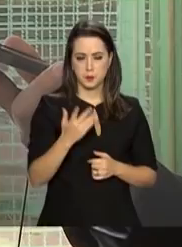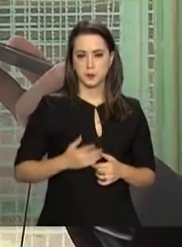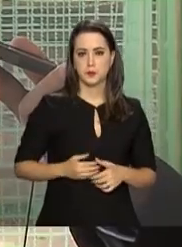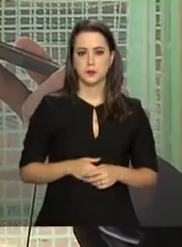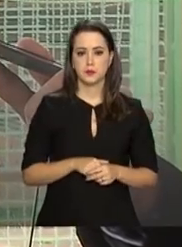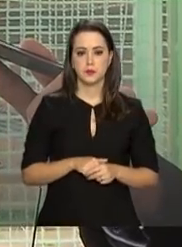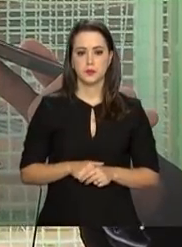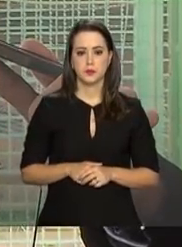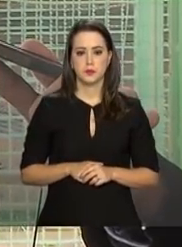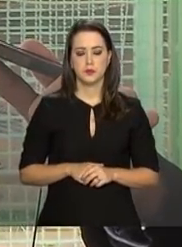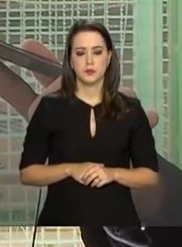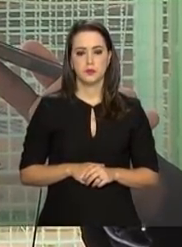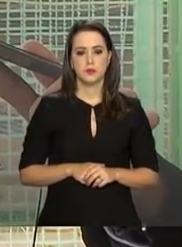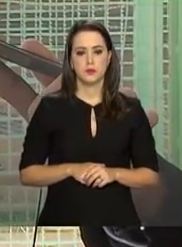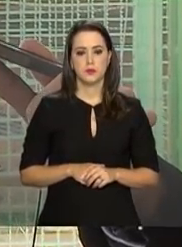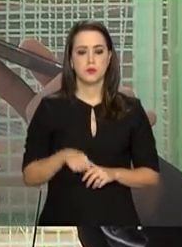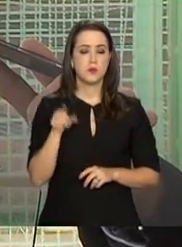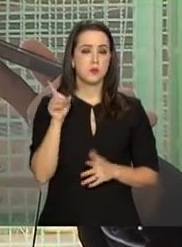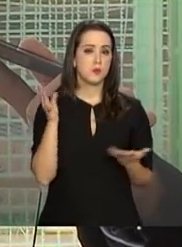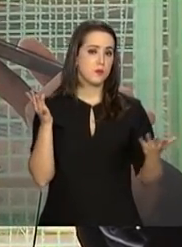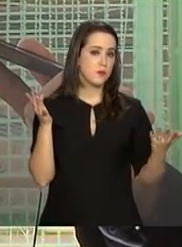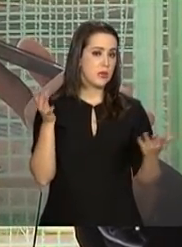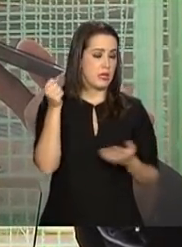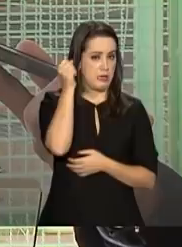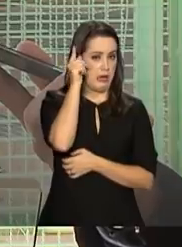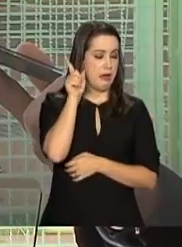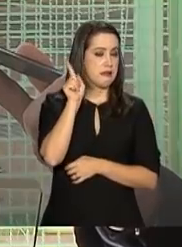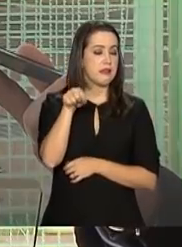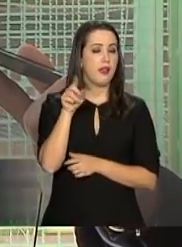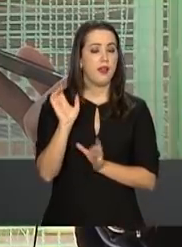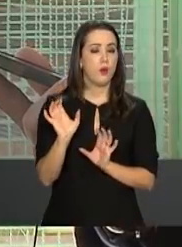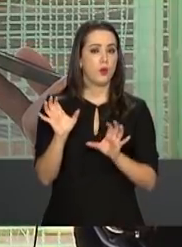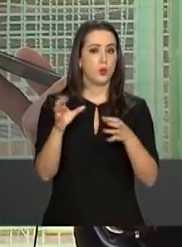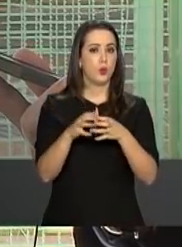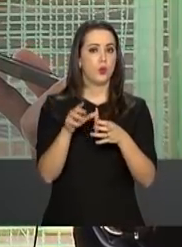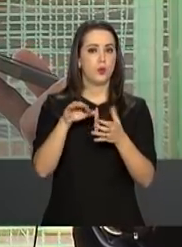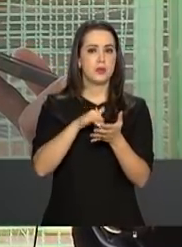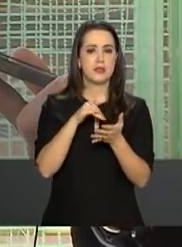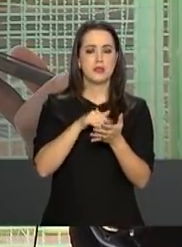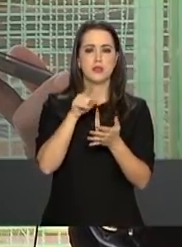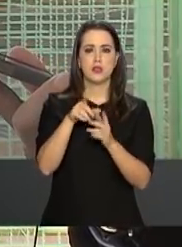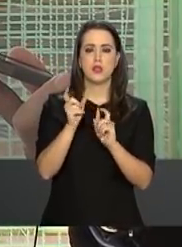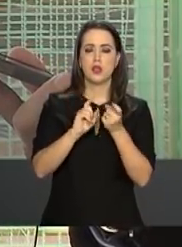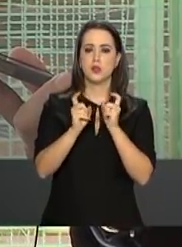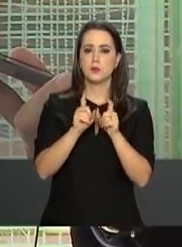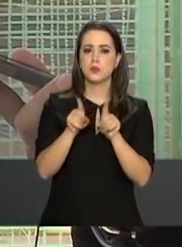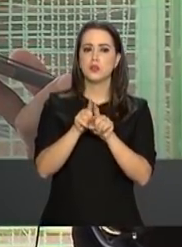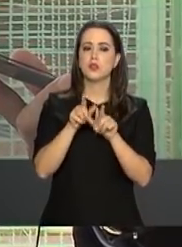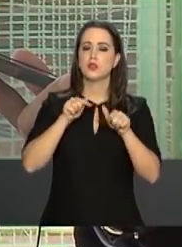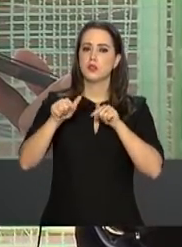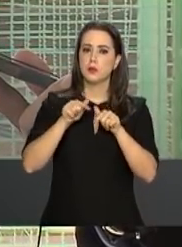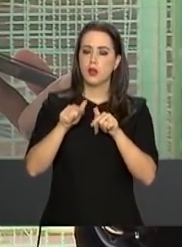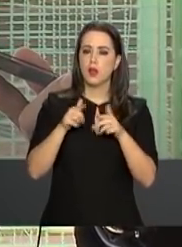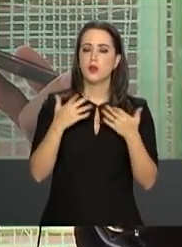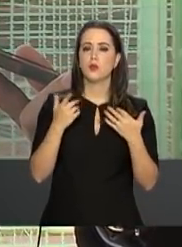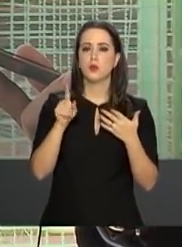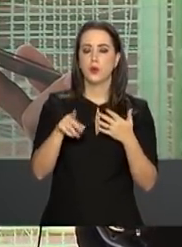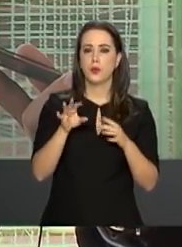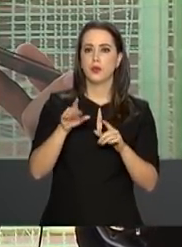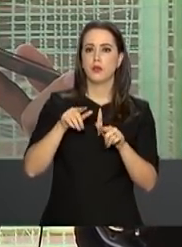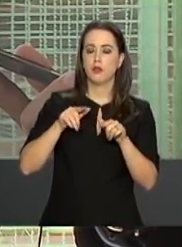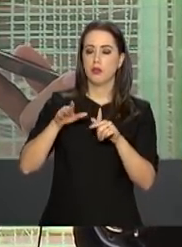ouvir a ideia da secretaria é poder coordenar operações